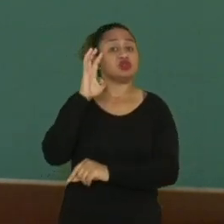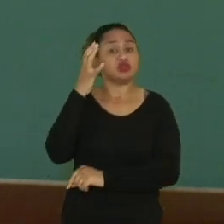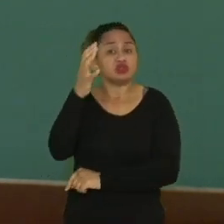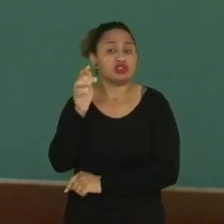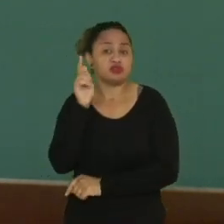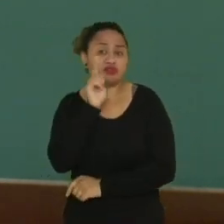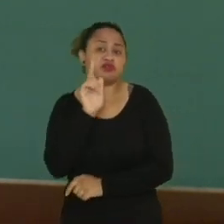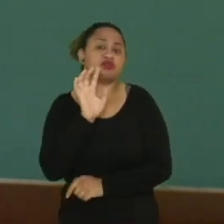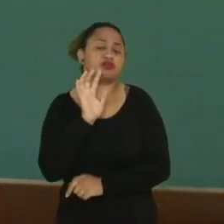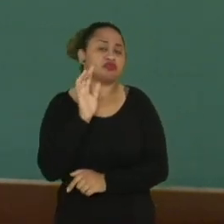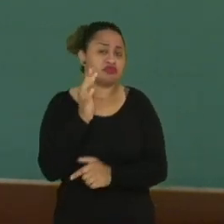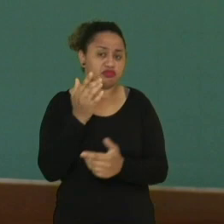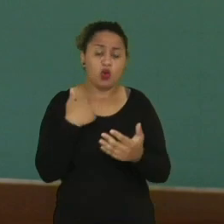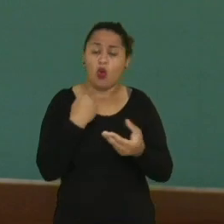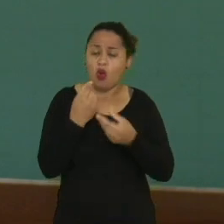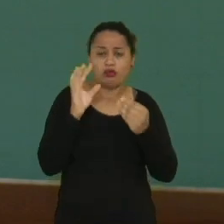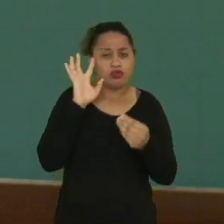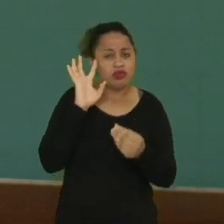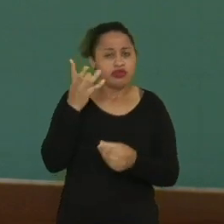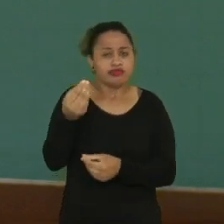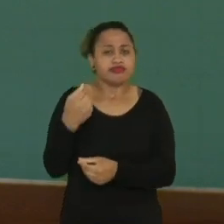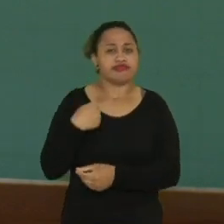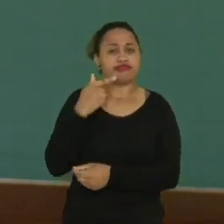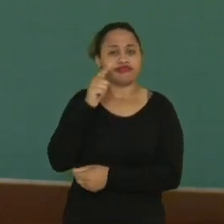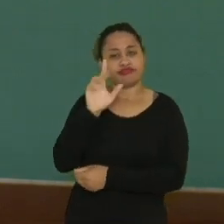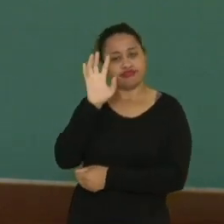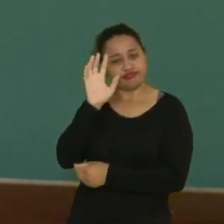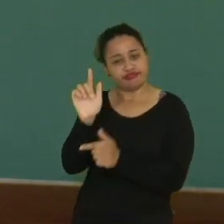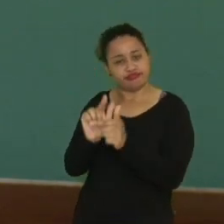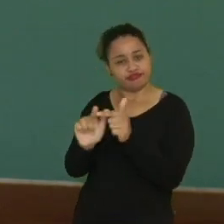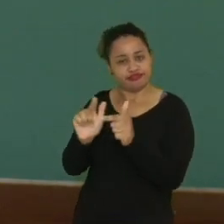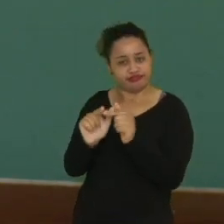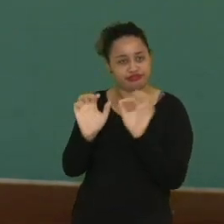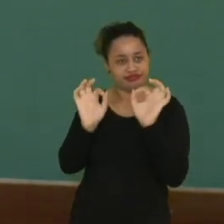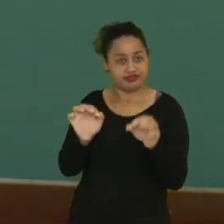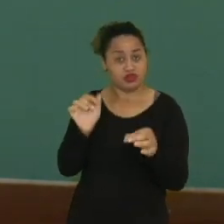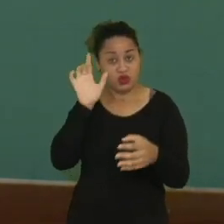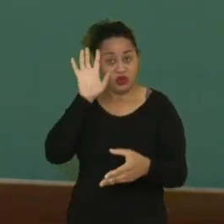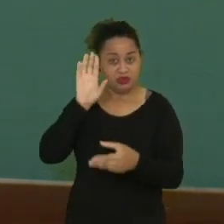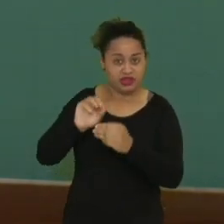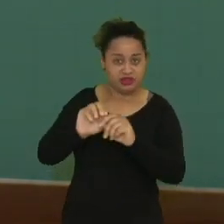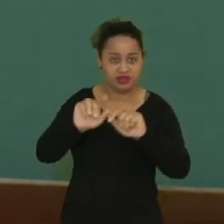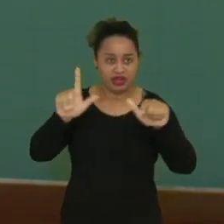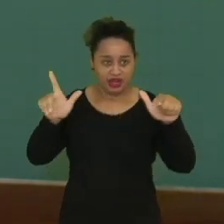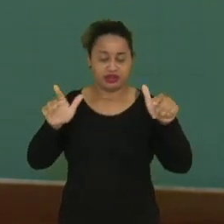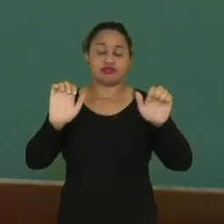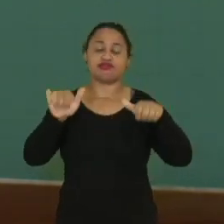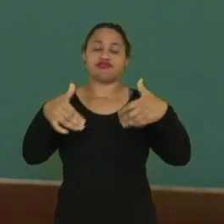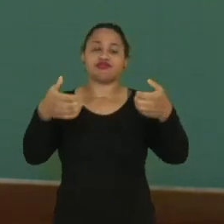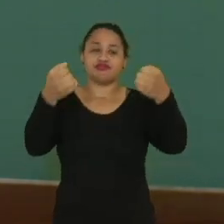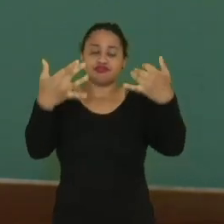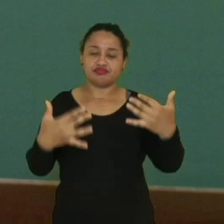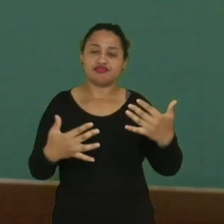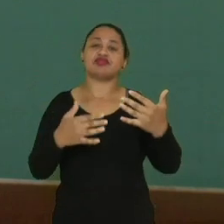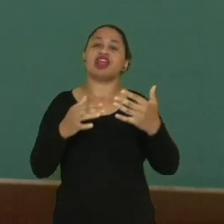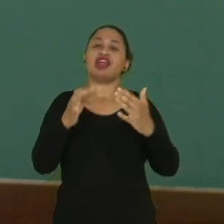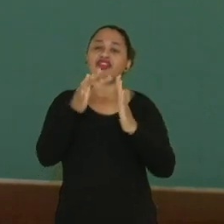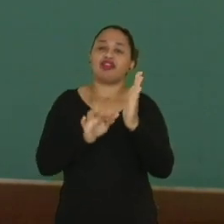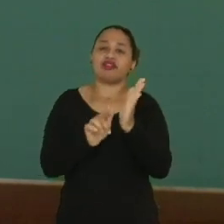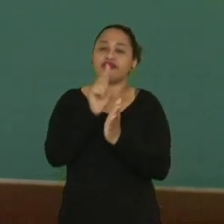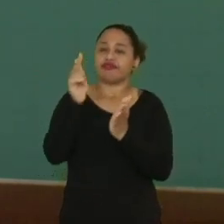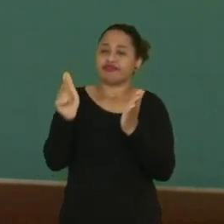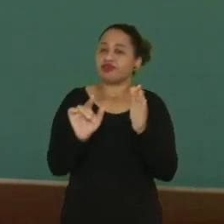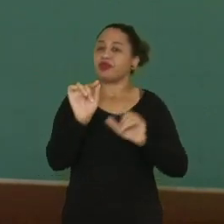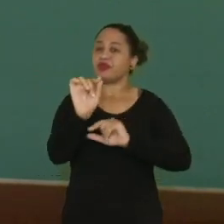problema. Percebeu como funciona o mecanismo? Ótimo! Falando sobre o editorial, eu quero ver com